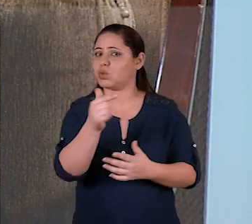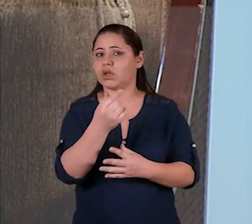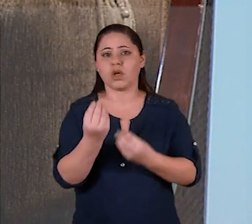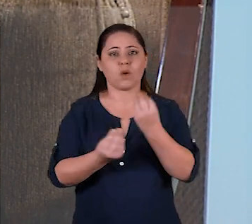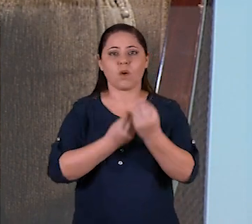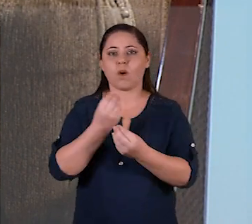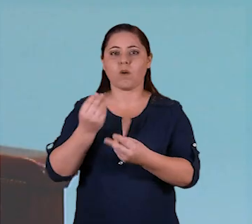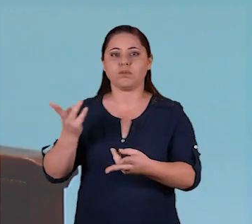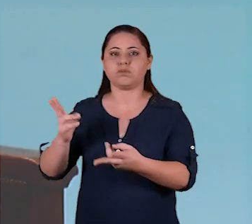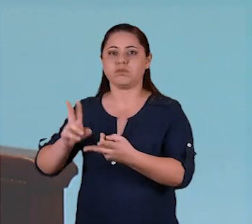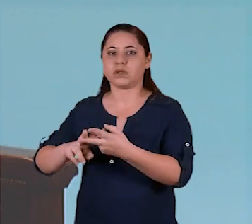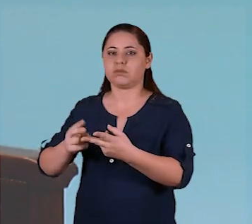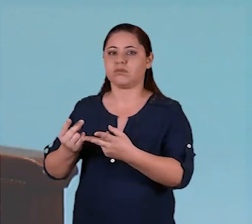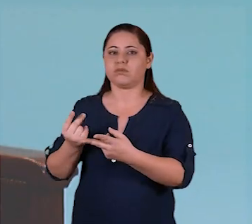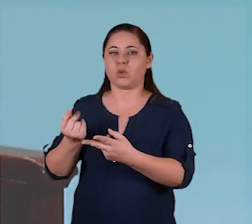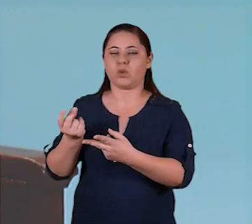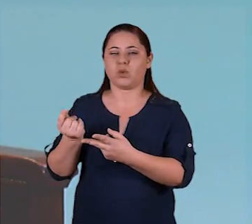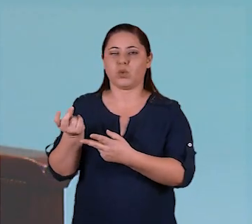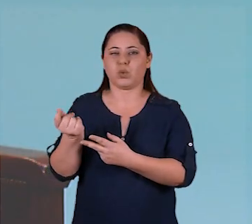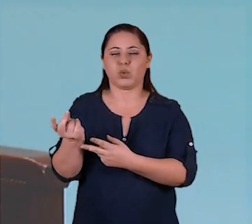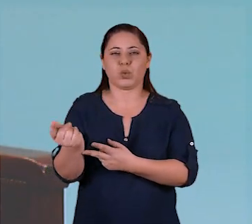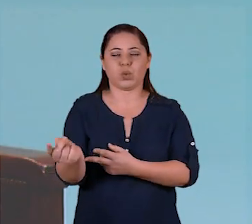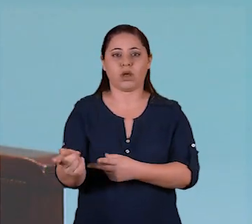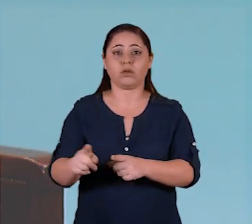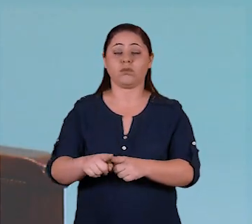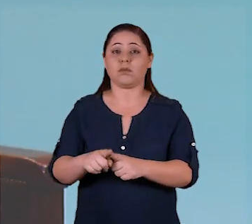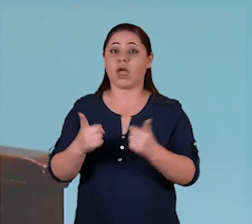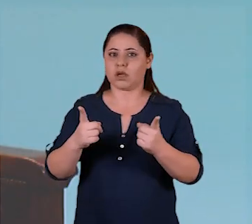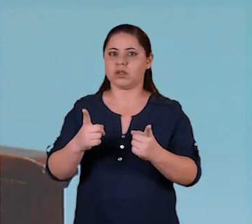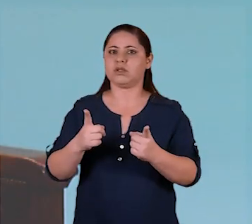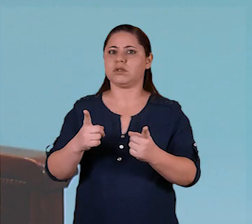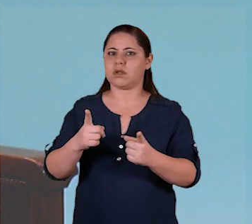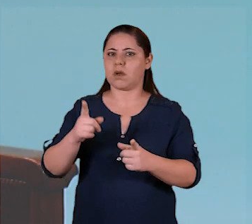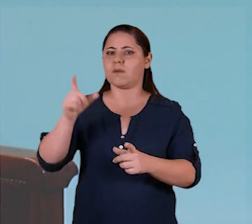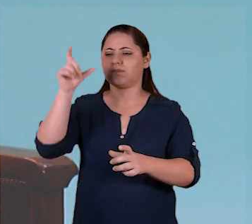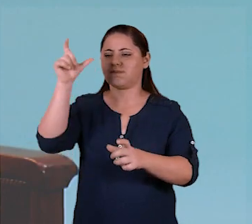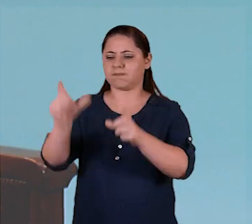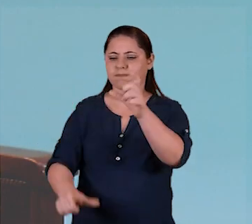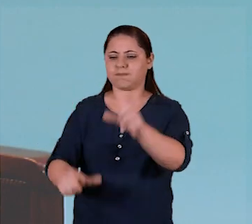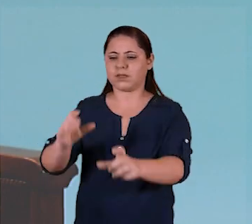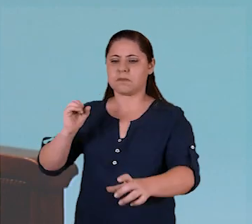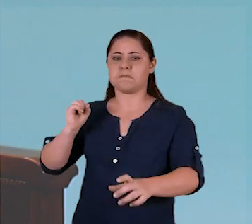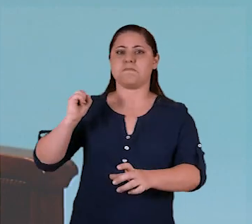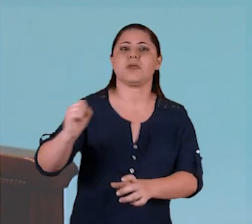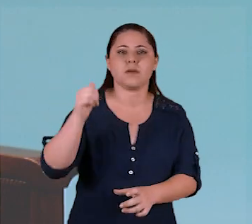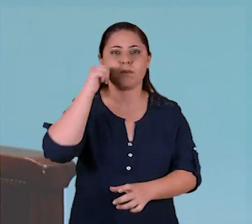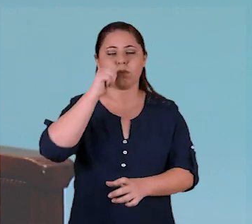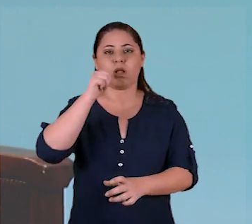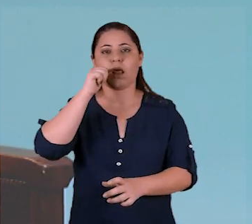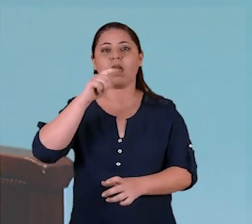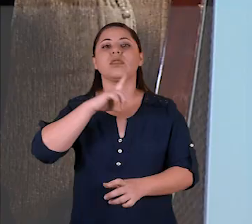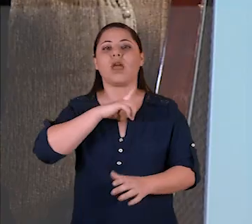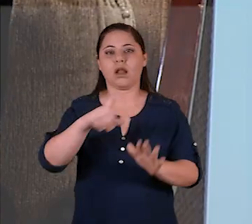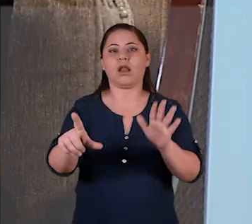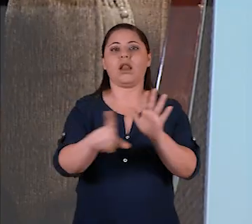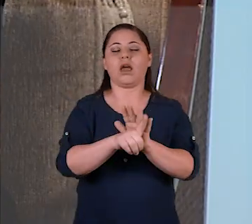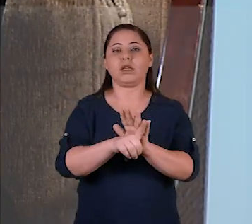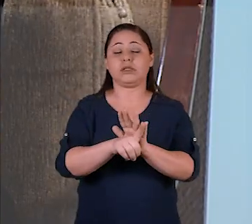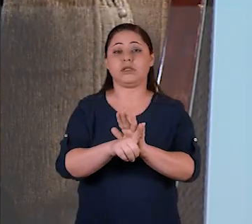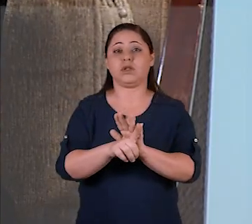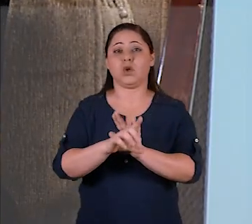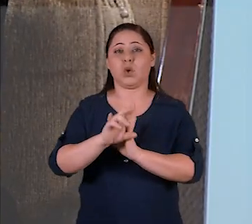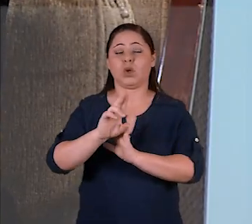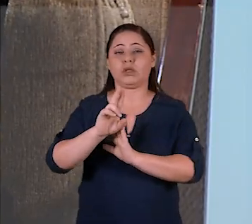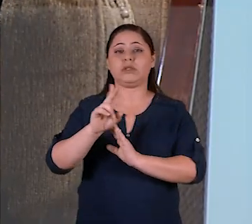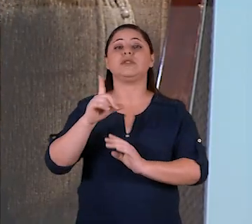ficar muito tempo preso. Agora, a questão de feminicídio, isso aí a legislação tem sido bem atendida, bem forte. A partir de 2015, né, o feminicídio se